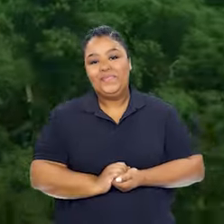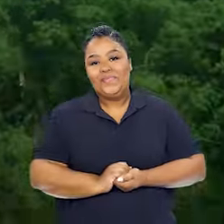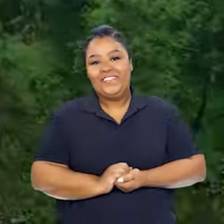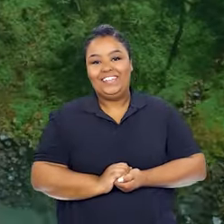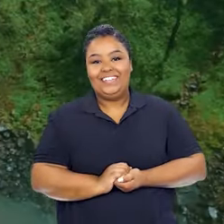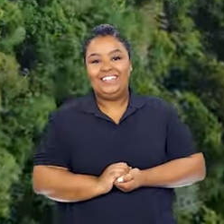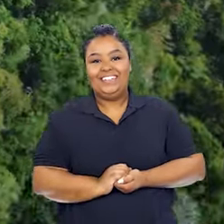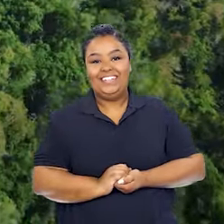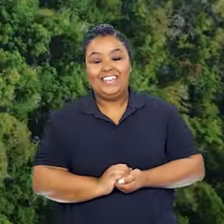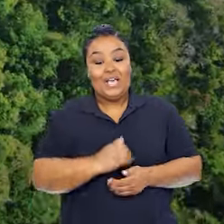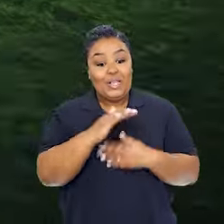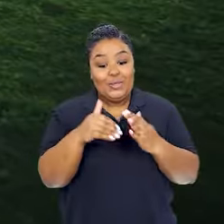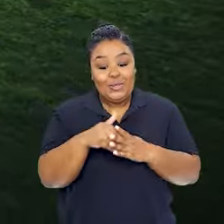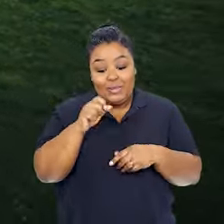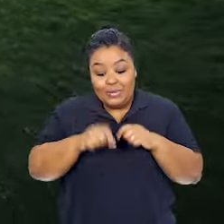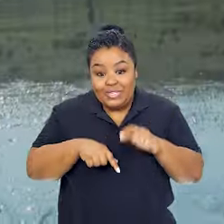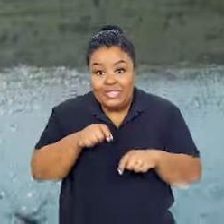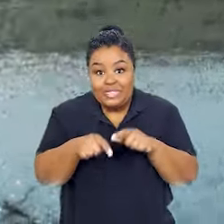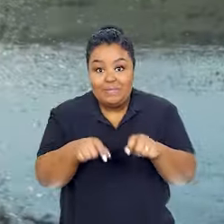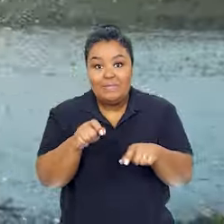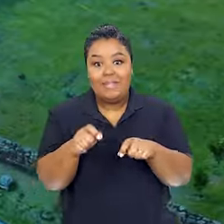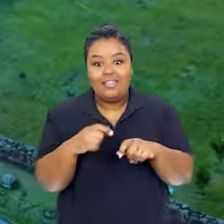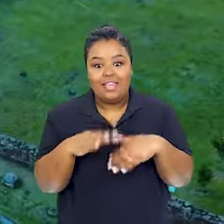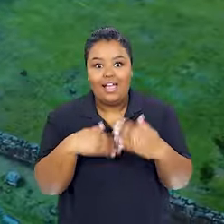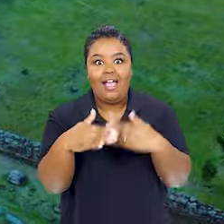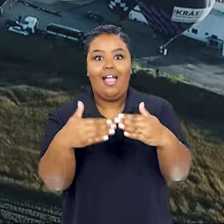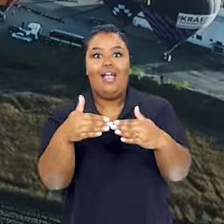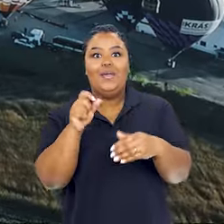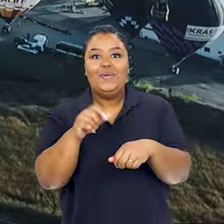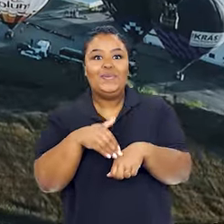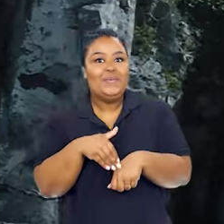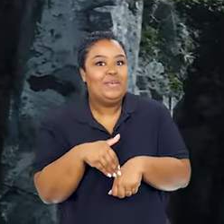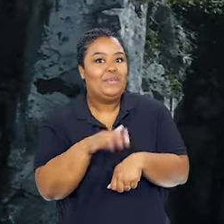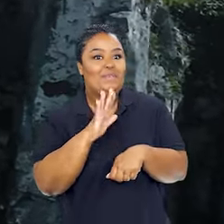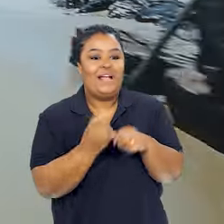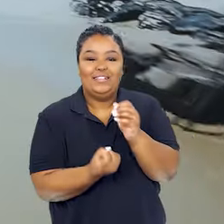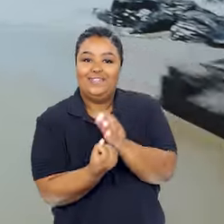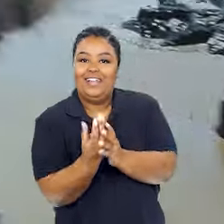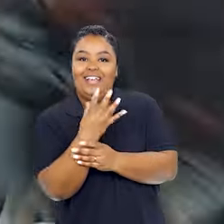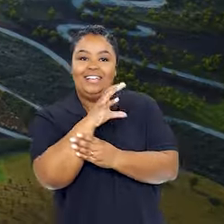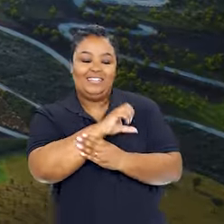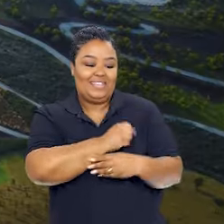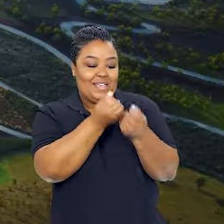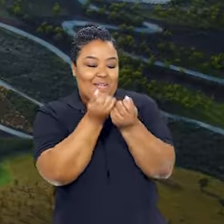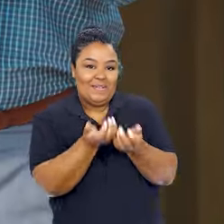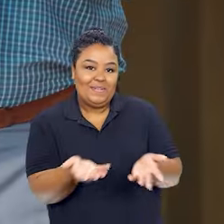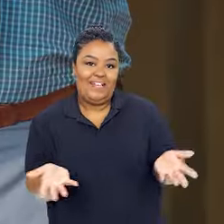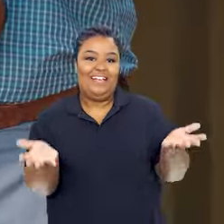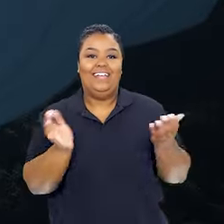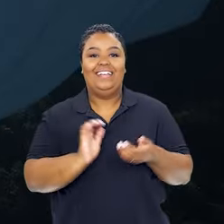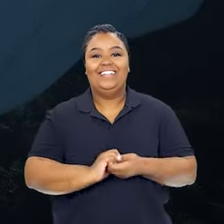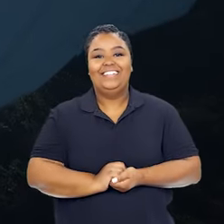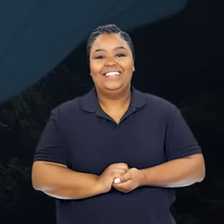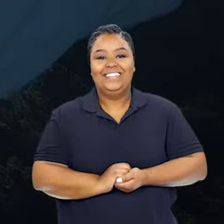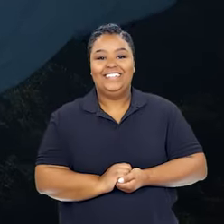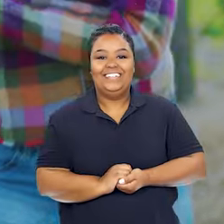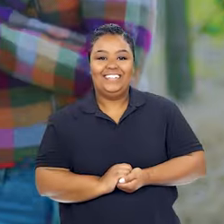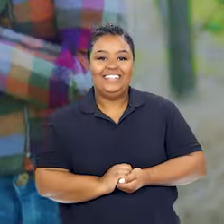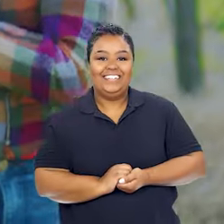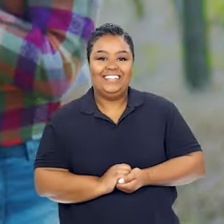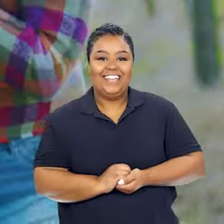o amor. Onde tudo que se planta cresce, o que mais floresce é